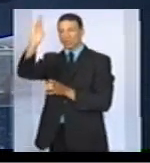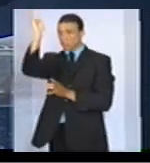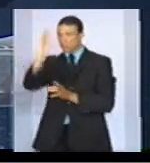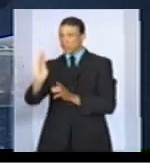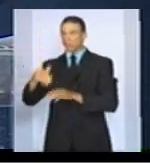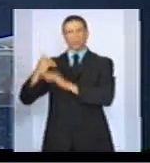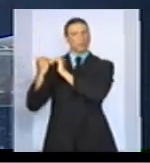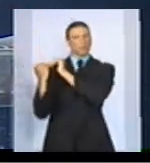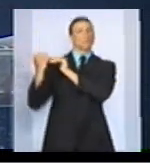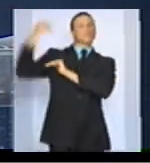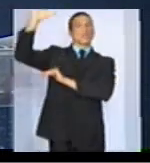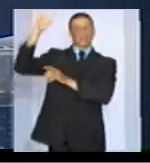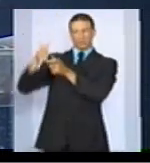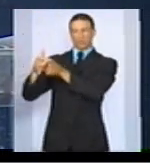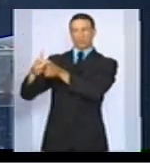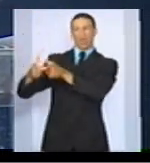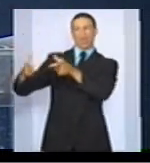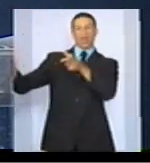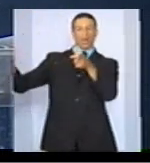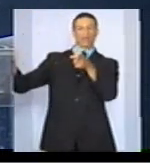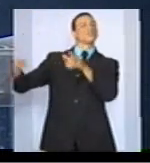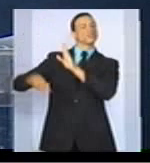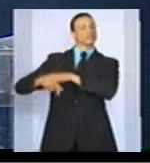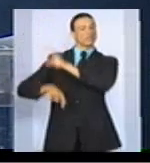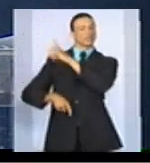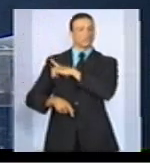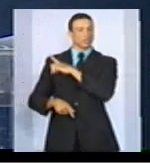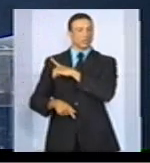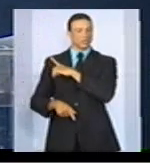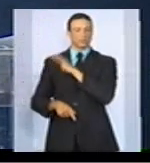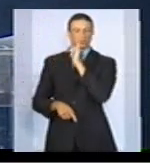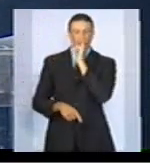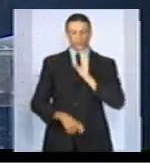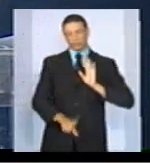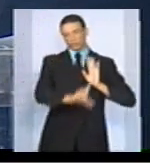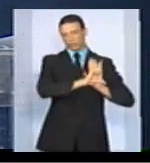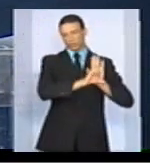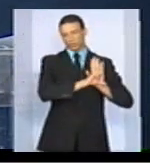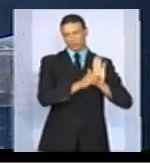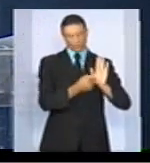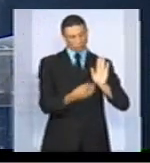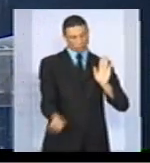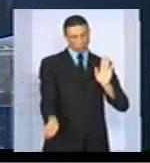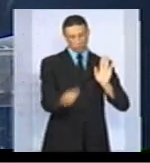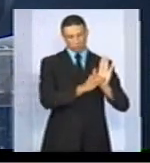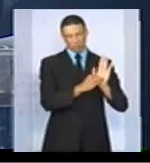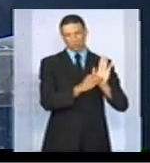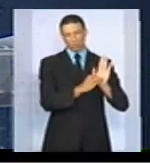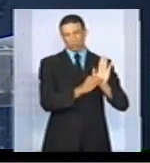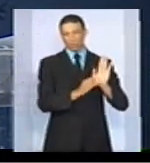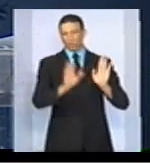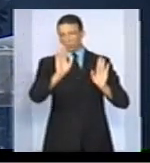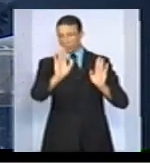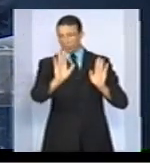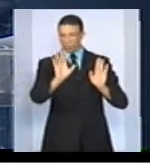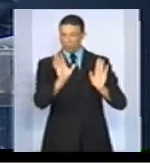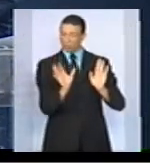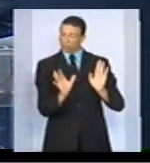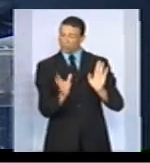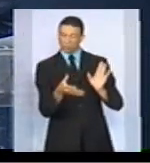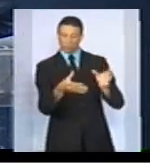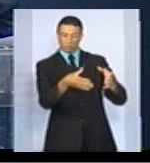há o silogismo vamos dizer da aplicação dessa legislação é que se colocou o seguinte nós vamos colocar a regulação